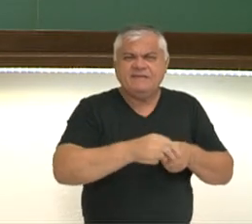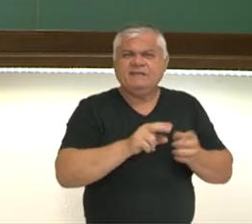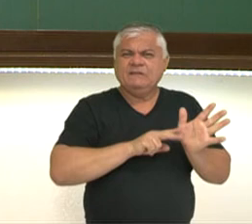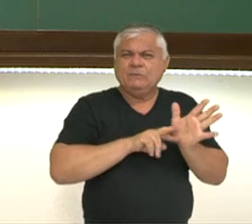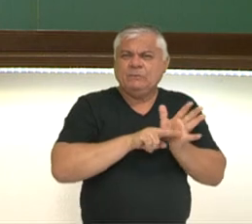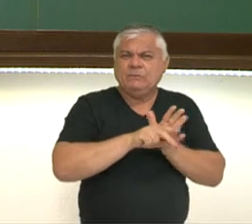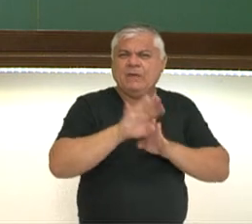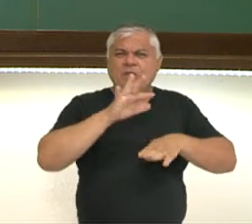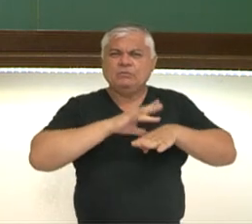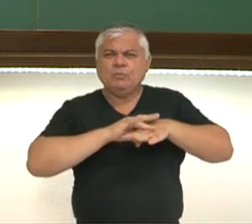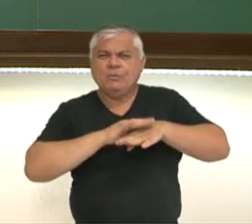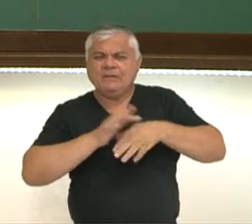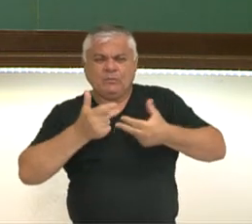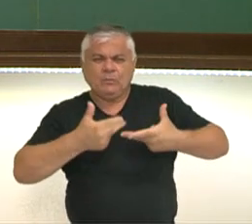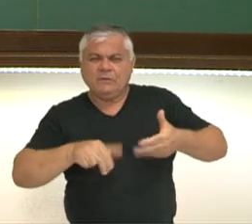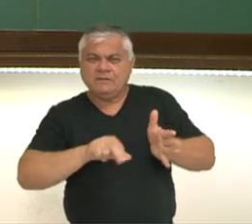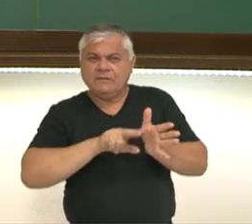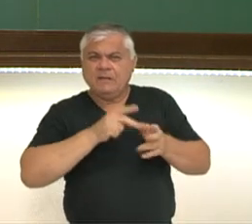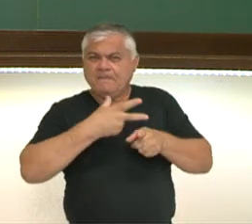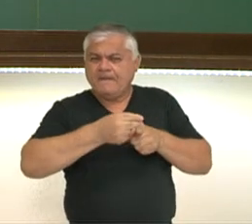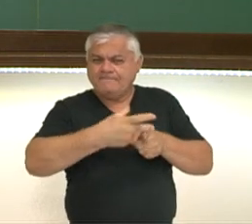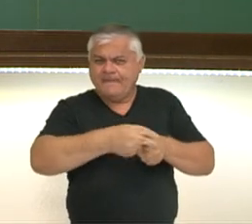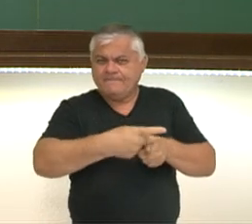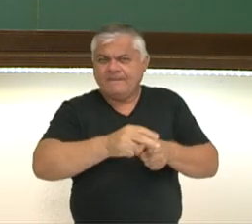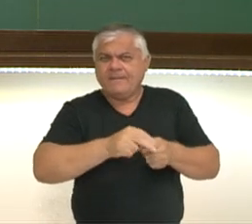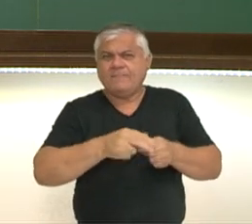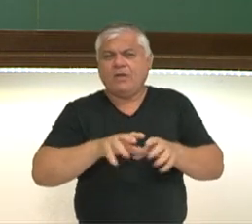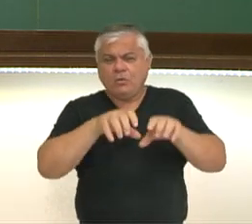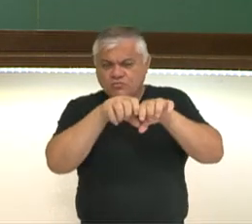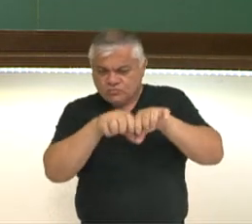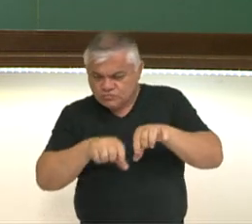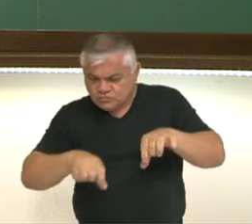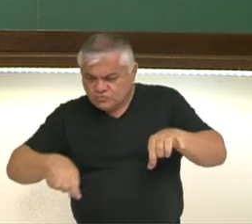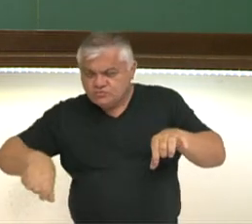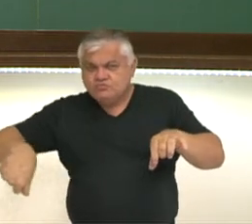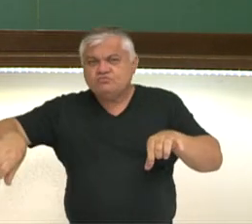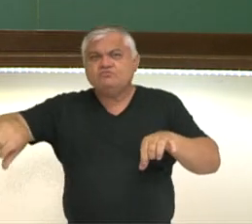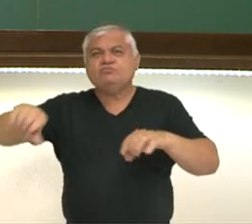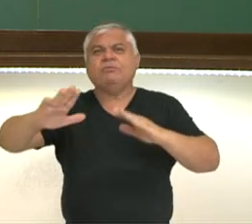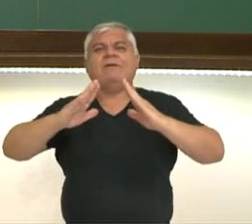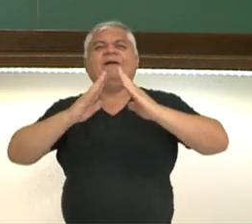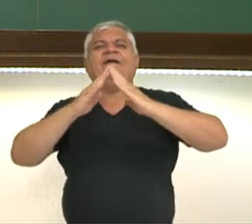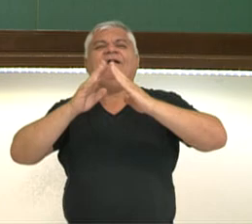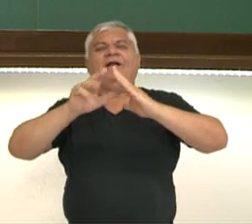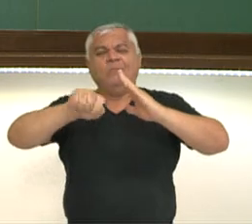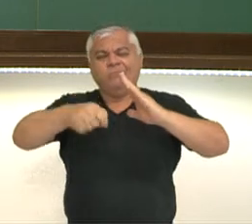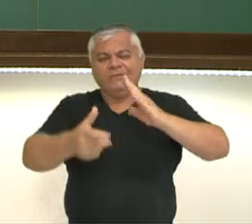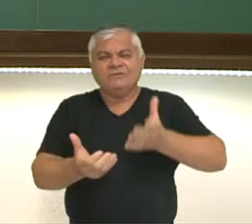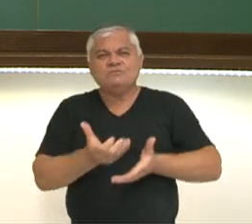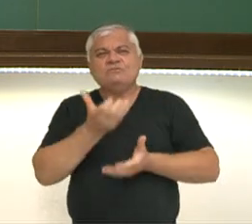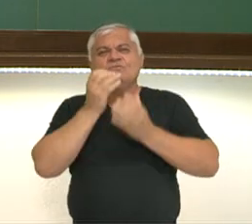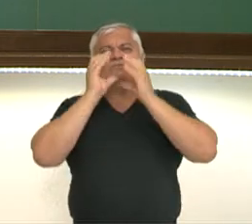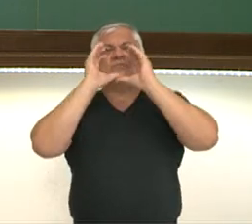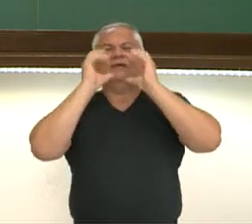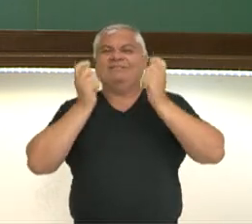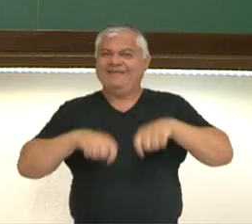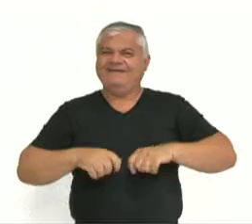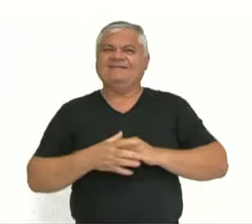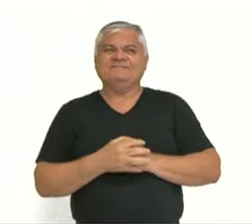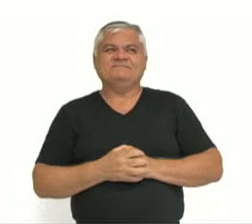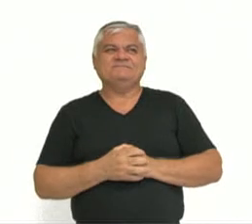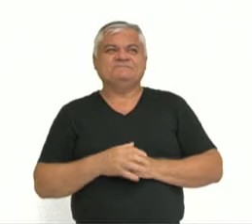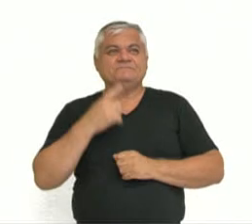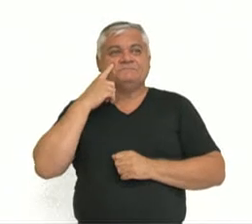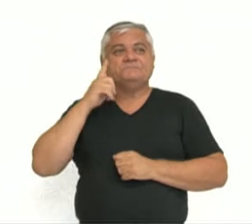agentes patogénicos até chegar a distribuição quando ela chega na nossa casa própria para o consumo e olha a outra